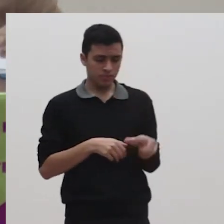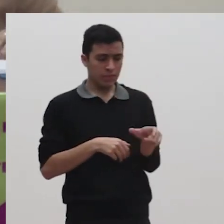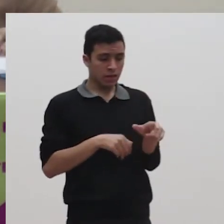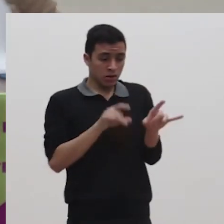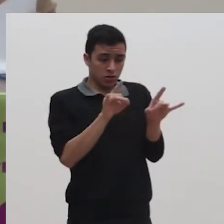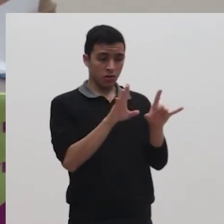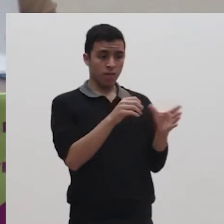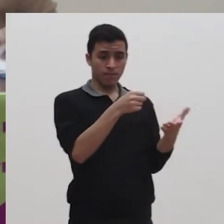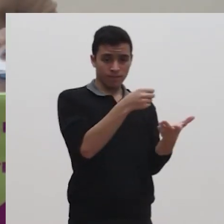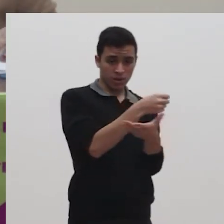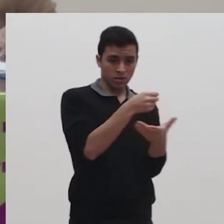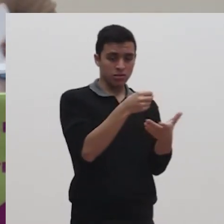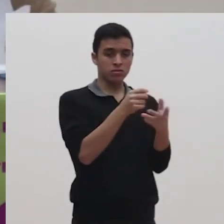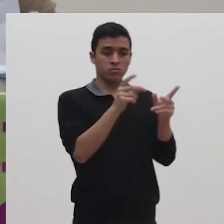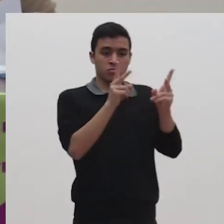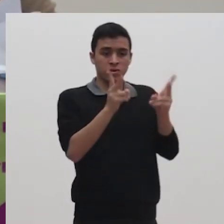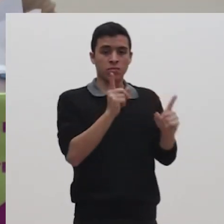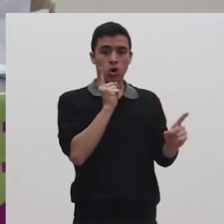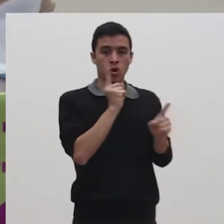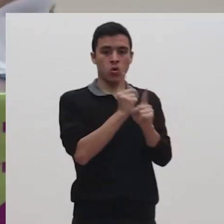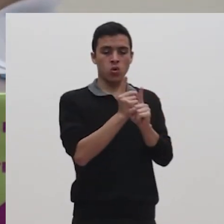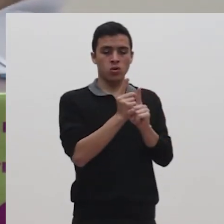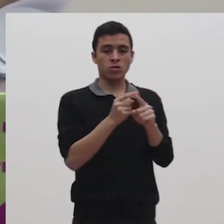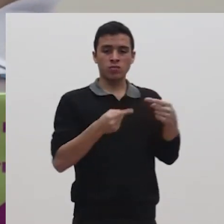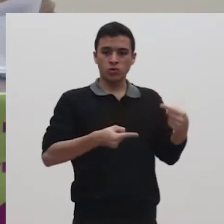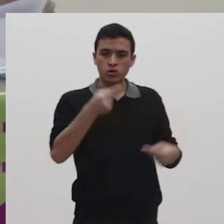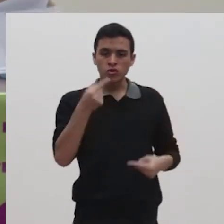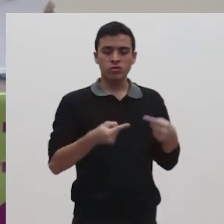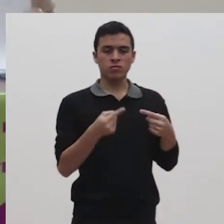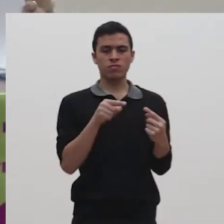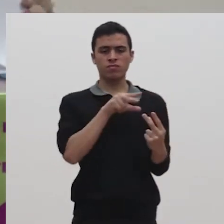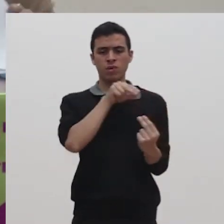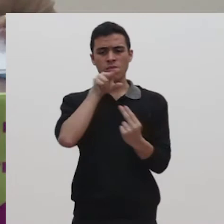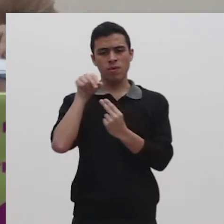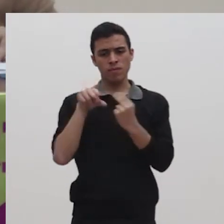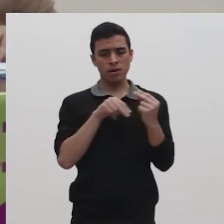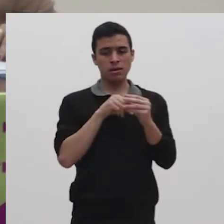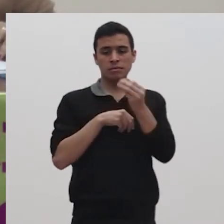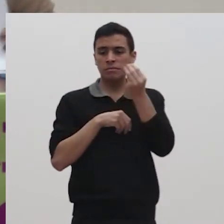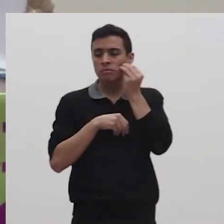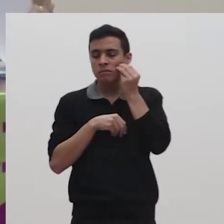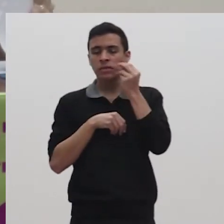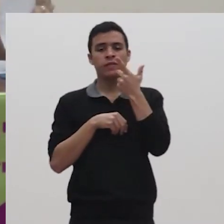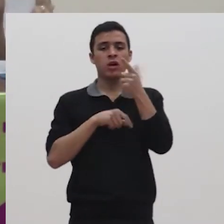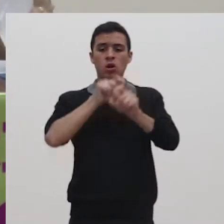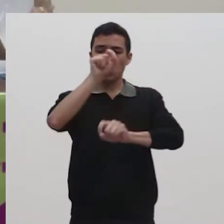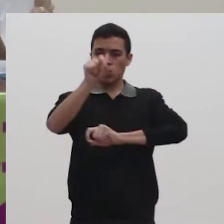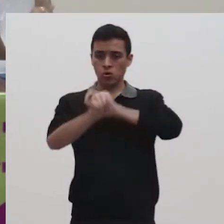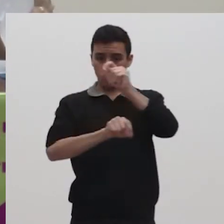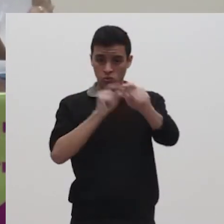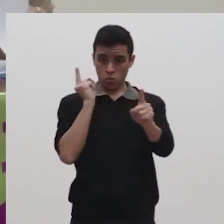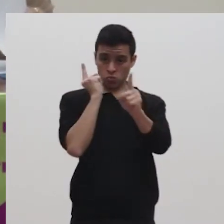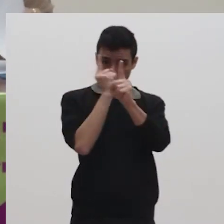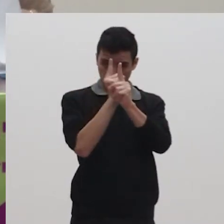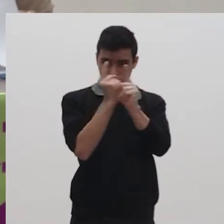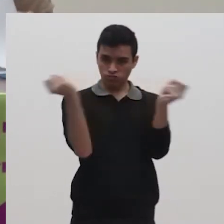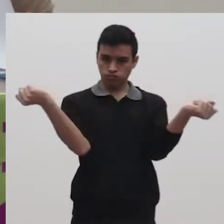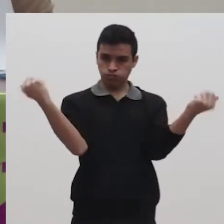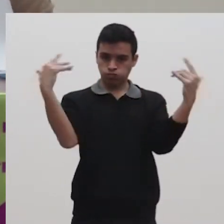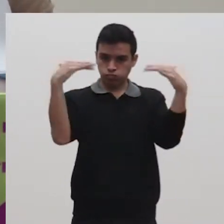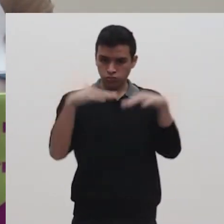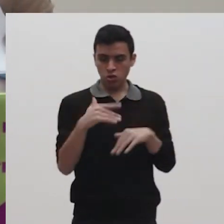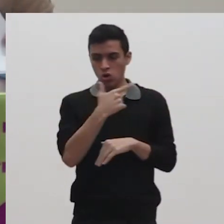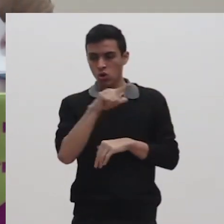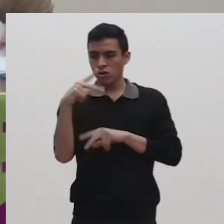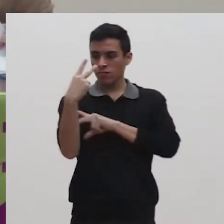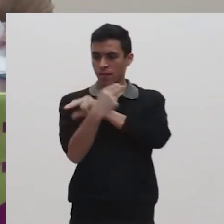princípio básico do encontro político, né, do diálogo democrático, e tenta desvirtuar falando que o encontro com o outro